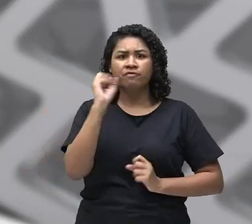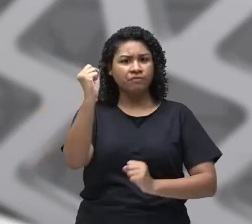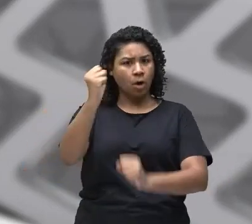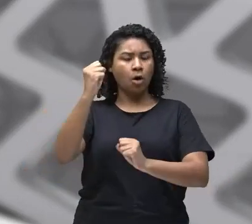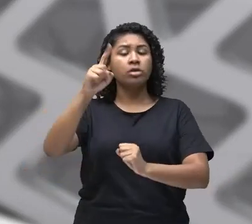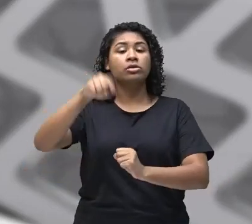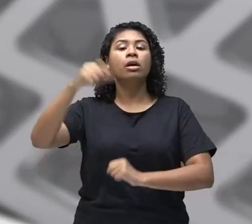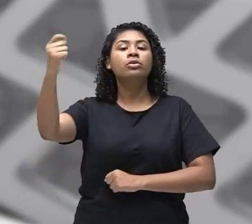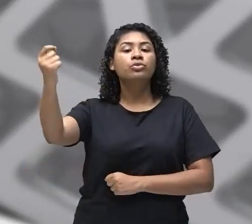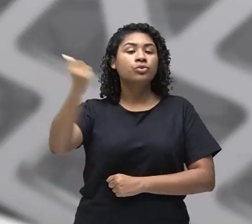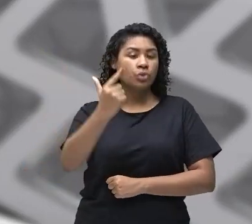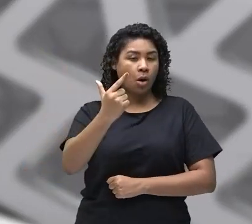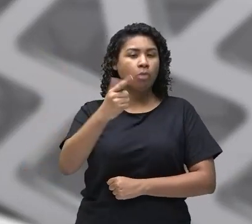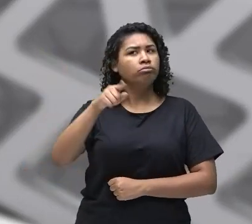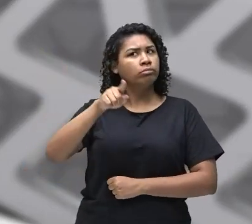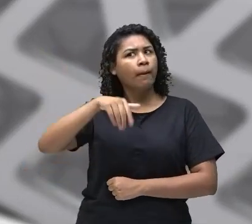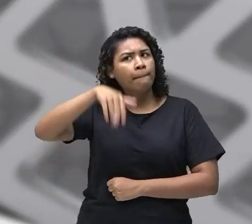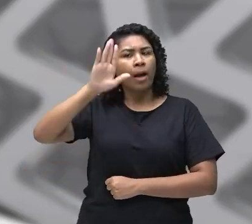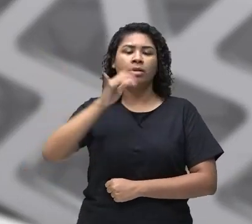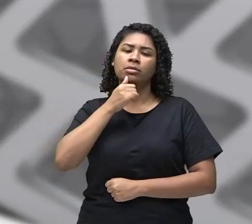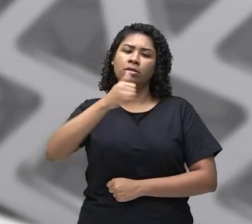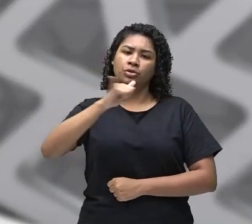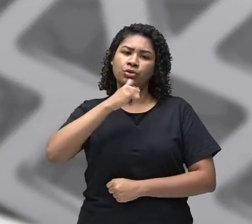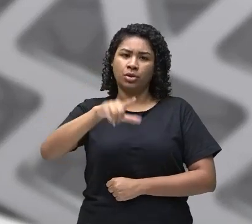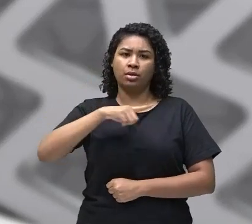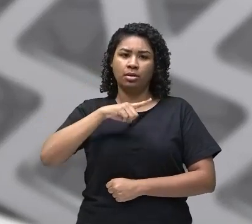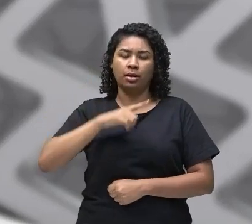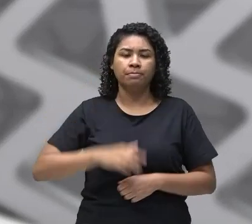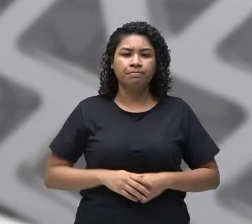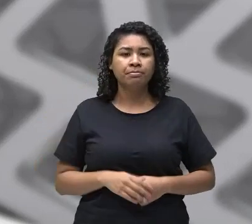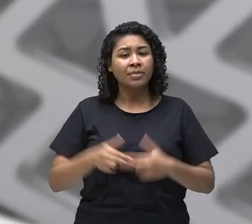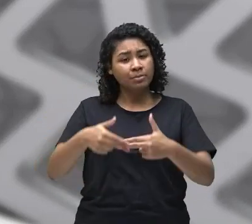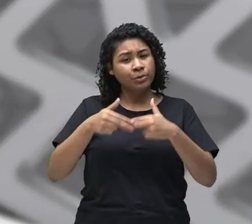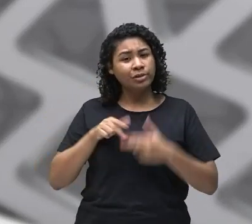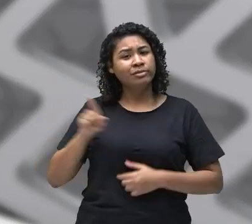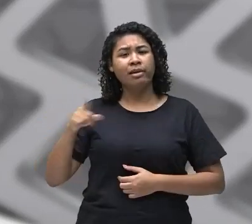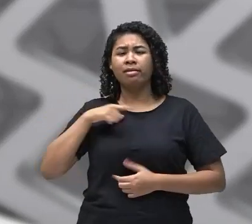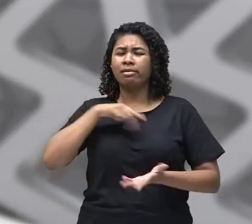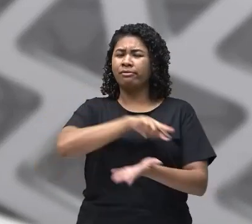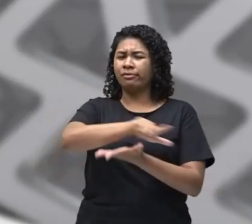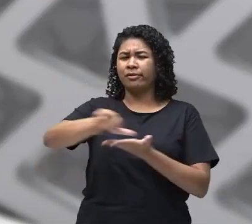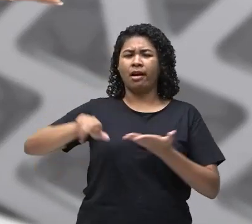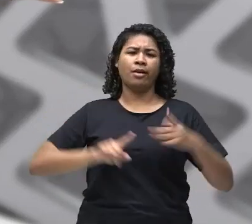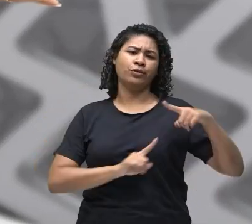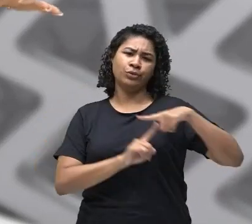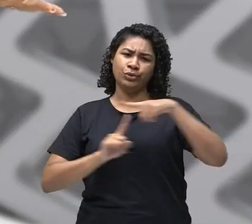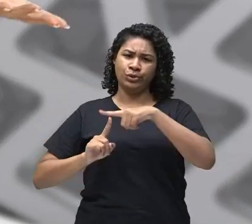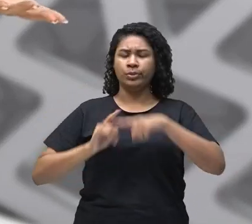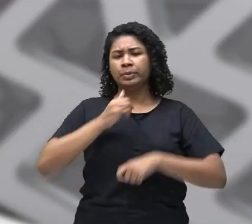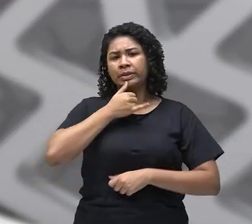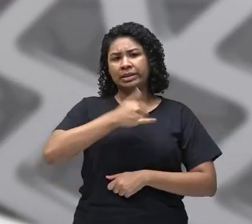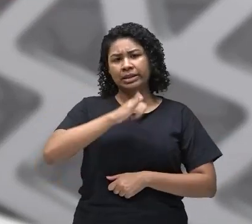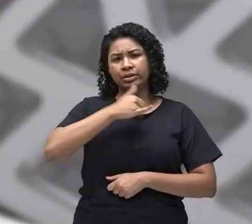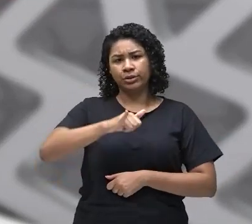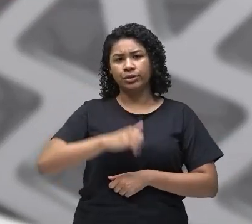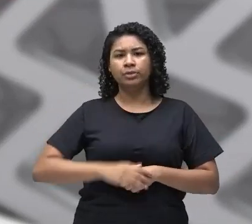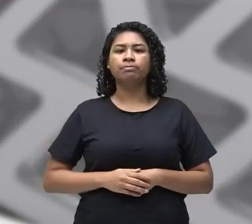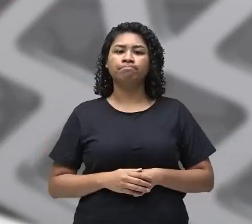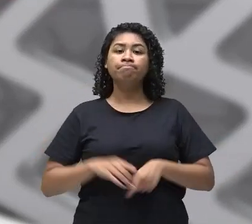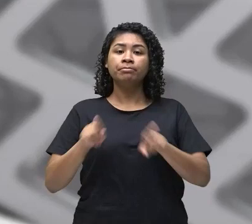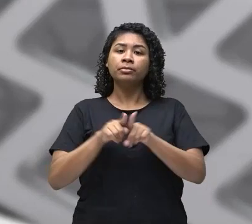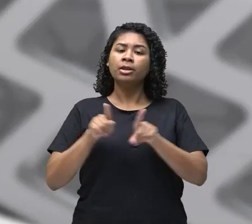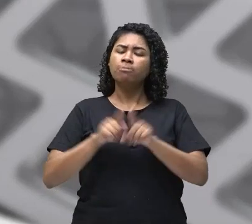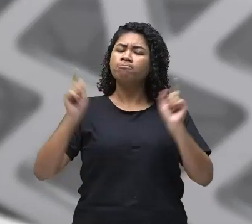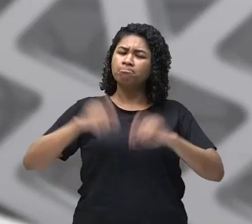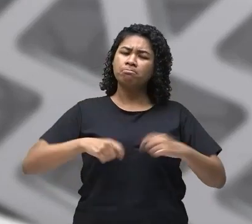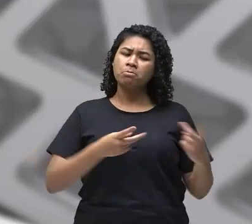o sol Então pessoal Existem várias modalidades de energia podemos ainda mais colocar no